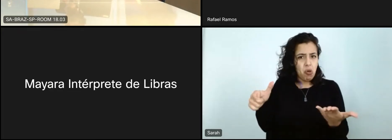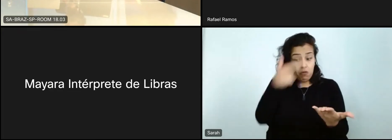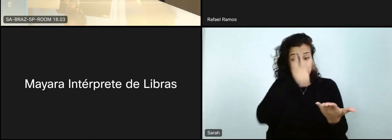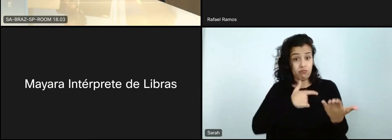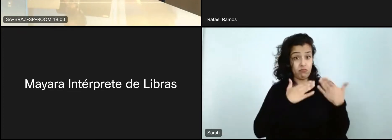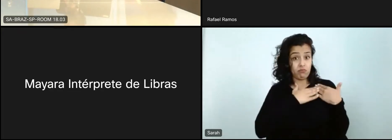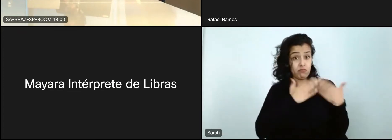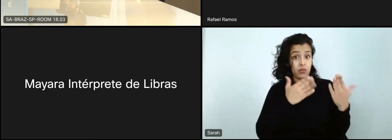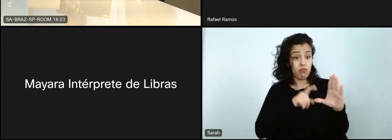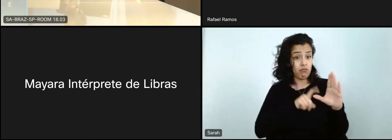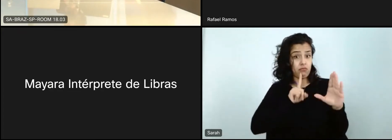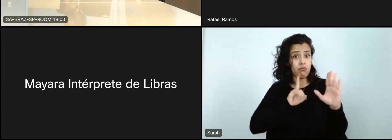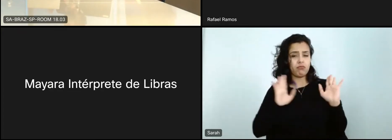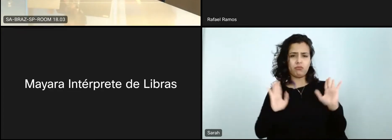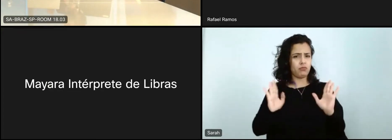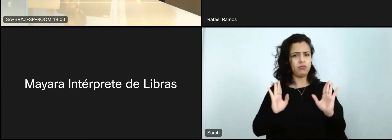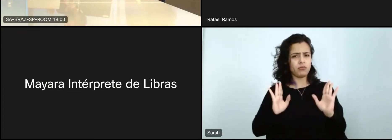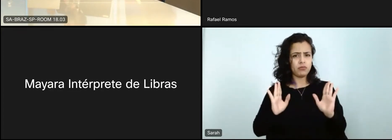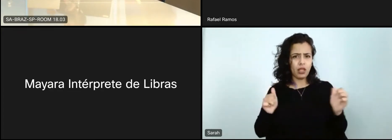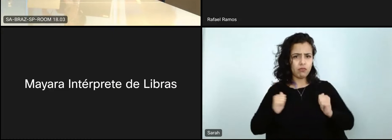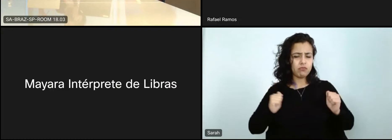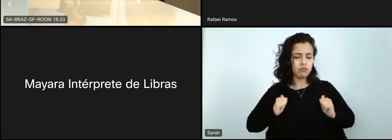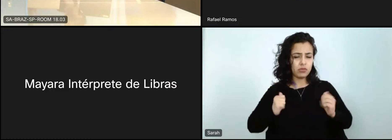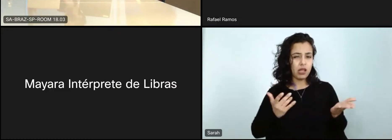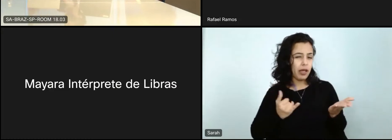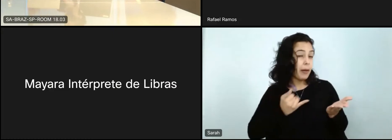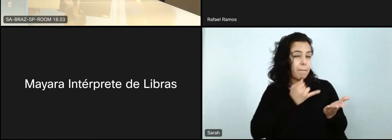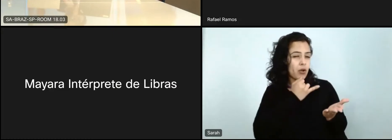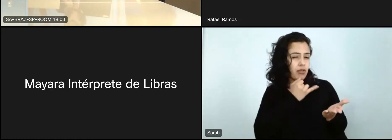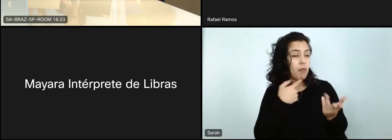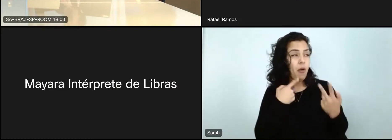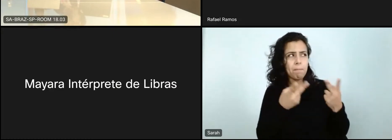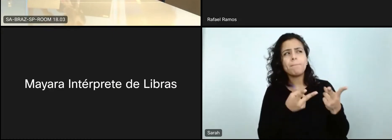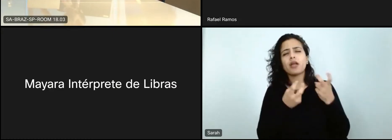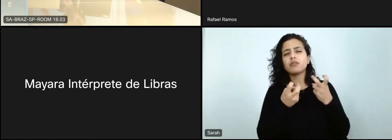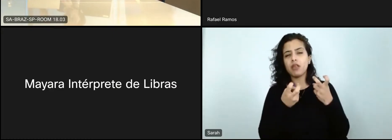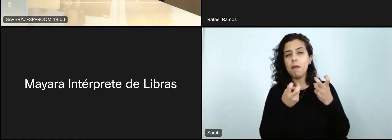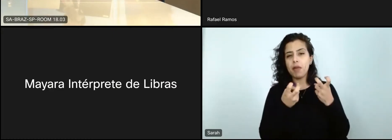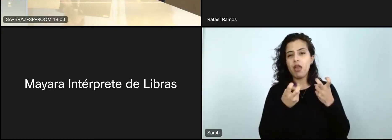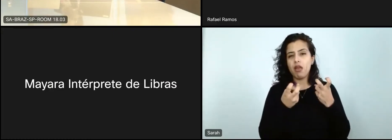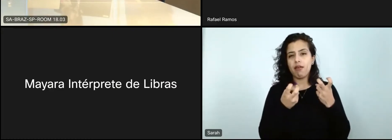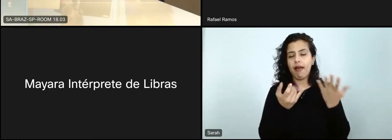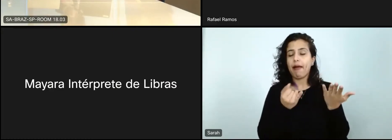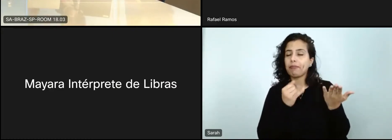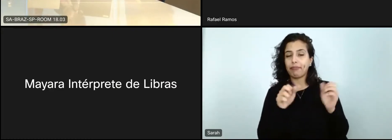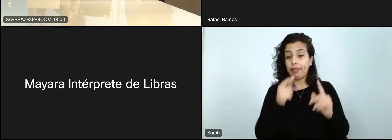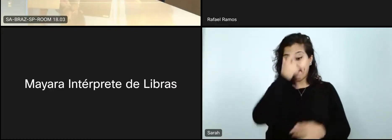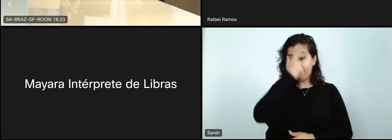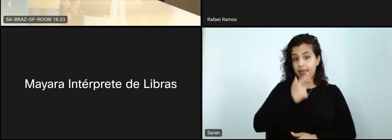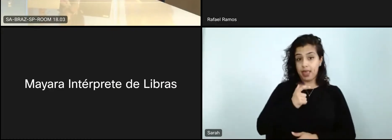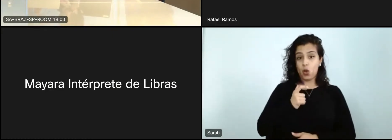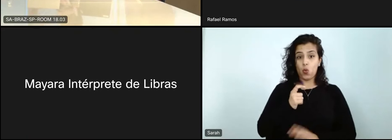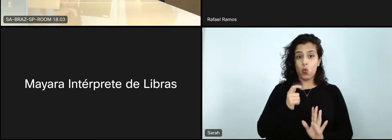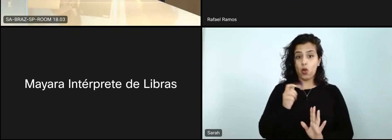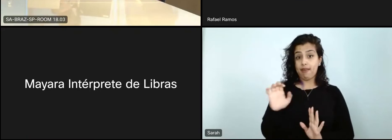gente, essa situação, por exemplo, ele nos reduziu a seres gays. Olha, se tem um gay aqui, tem outro